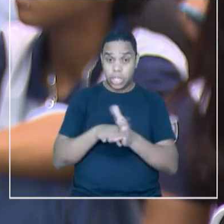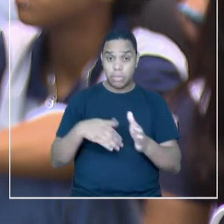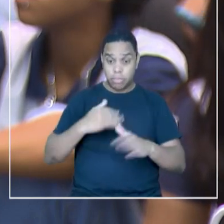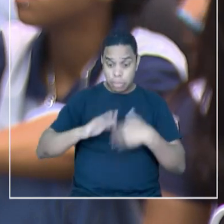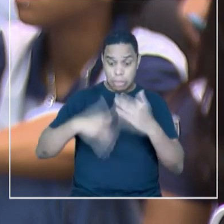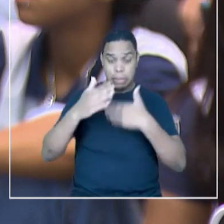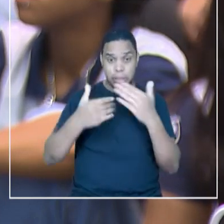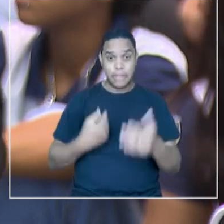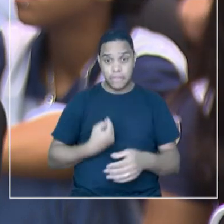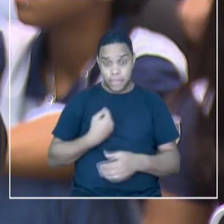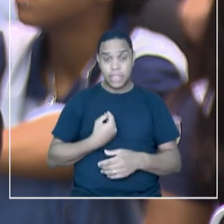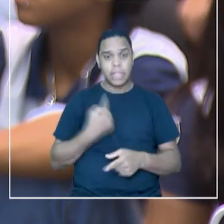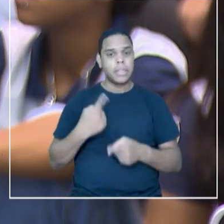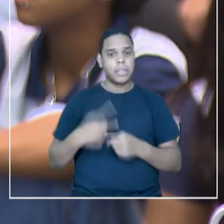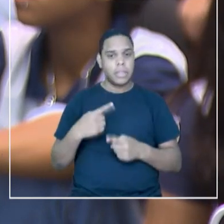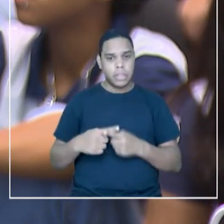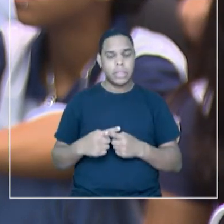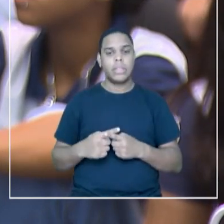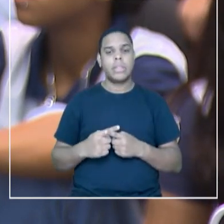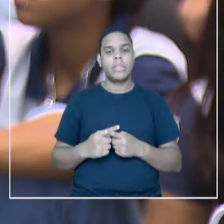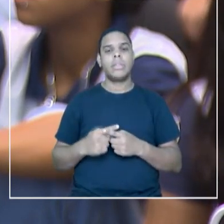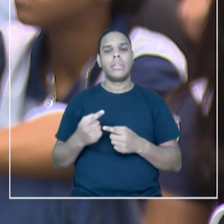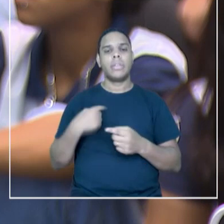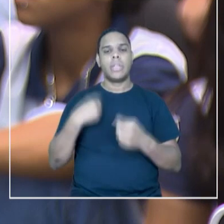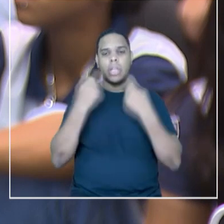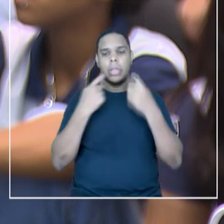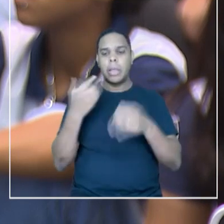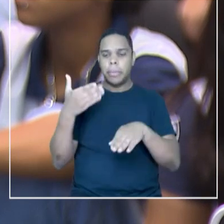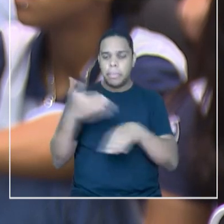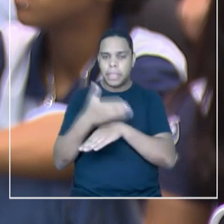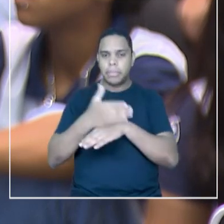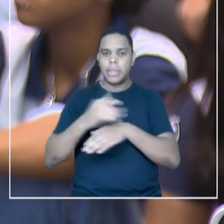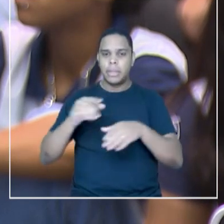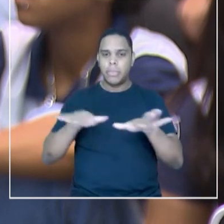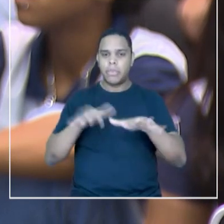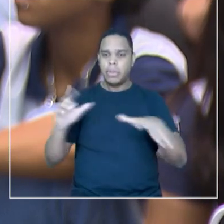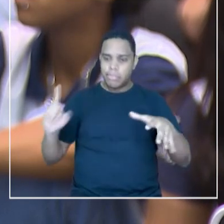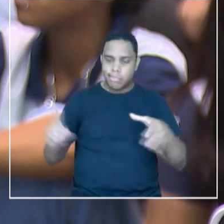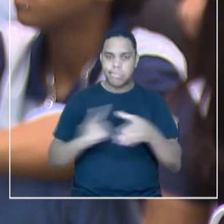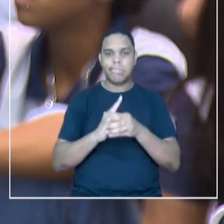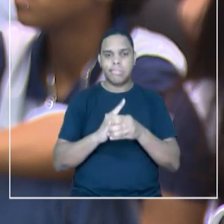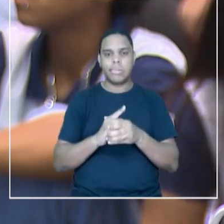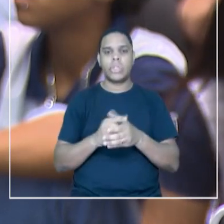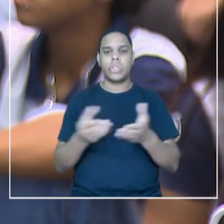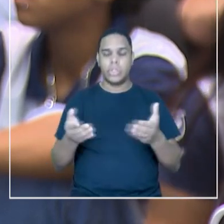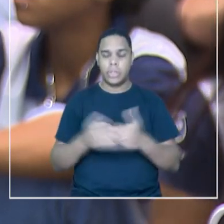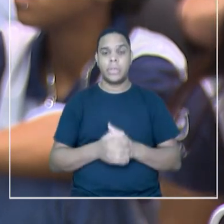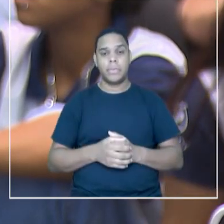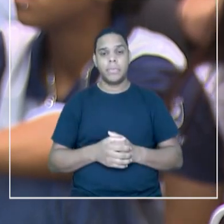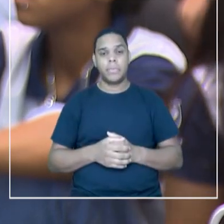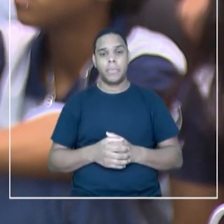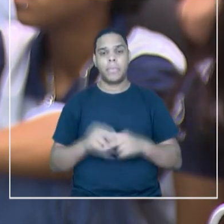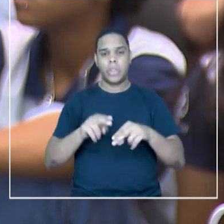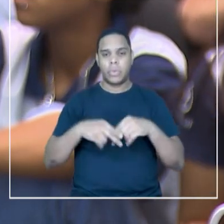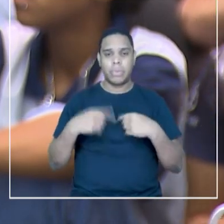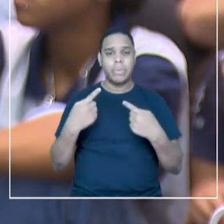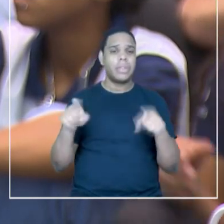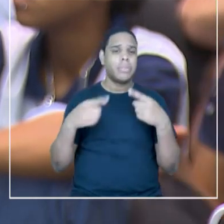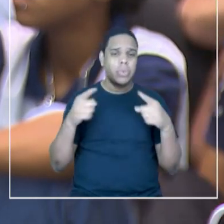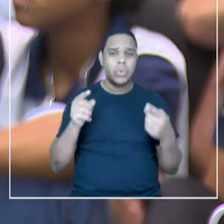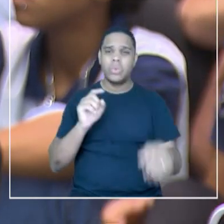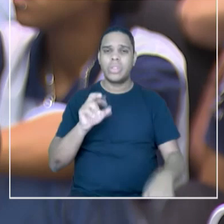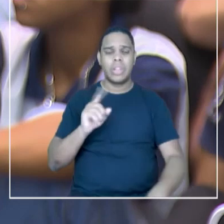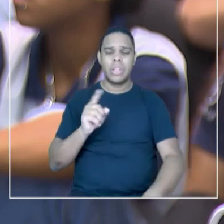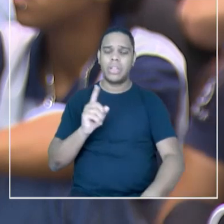alguma forma, eu me conectei exatamente com esse movimento. E é por isso que eu estou aonde eu estou. Não é por causa da música, não é